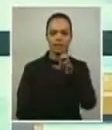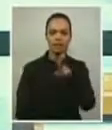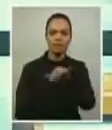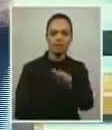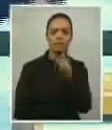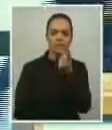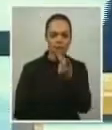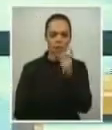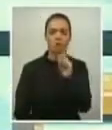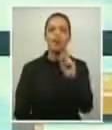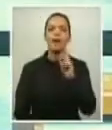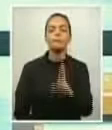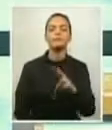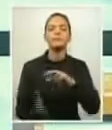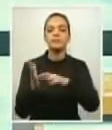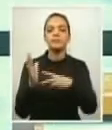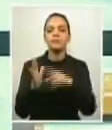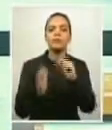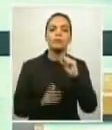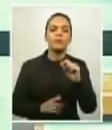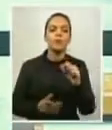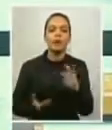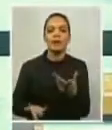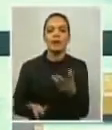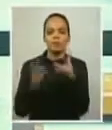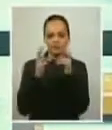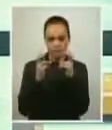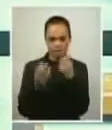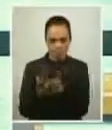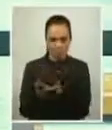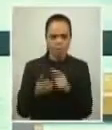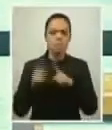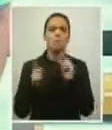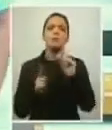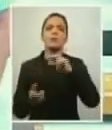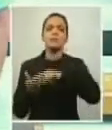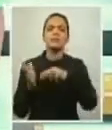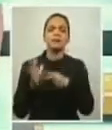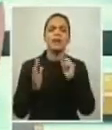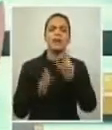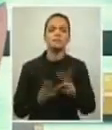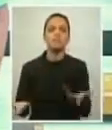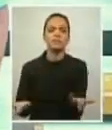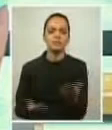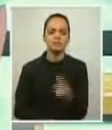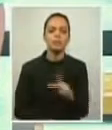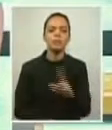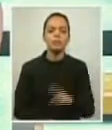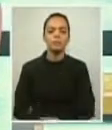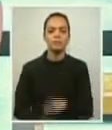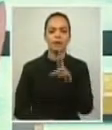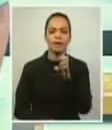apontou já para representação no sentido do tema dessa lama o que quer dizer representação Como é teu nome